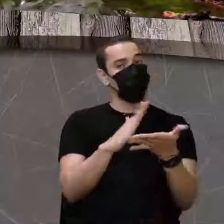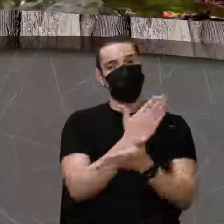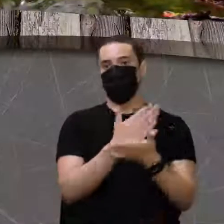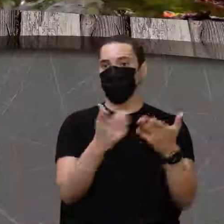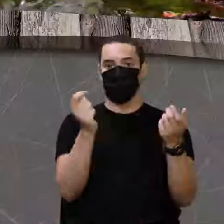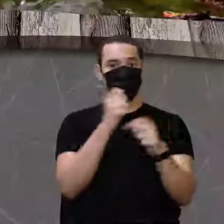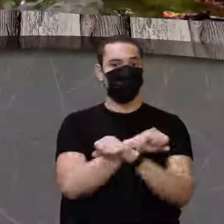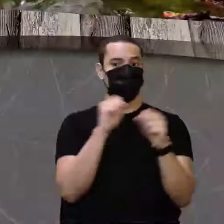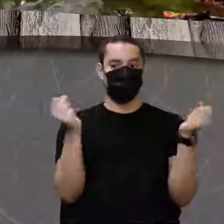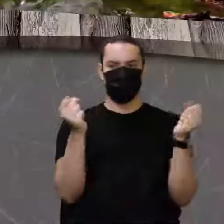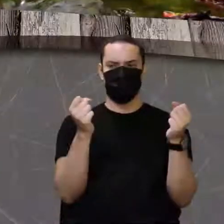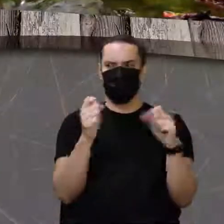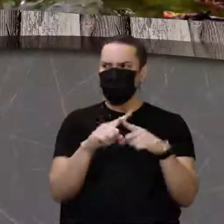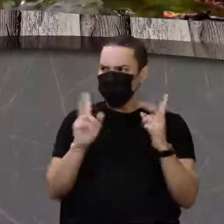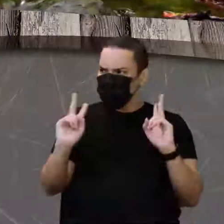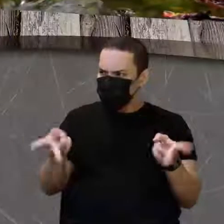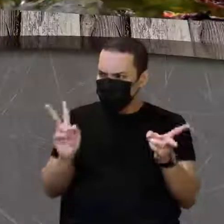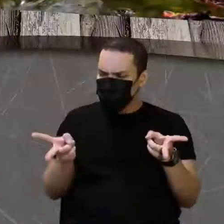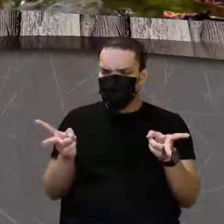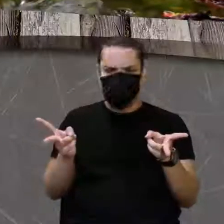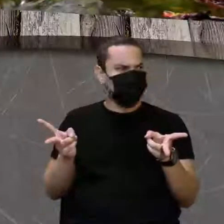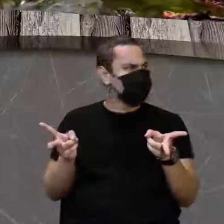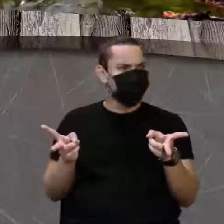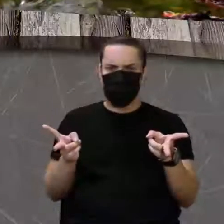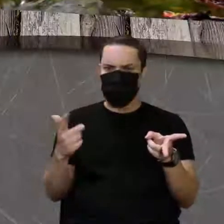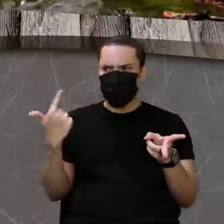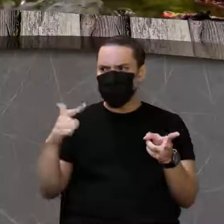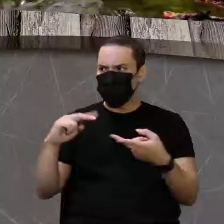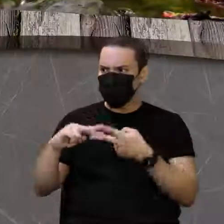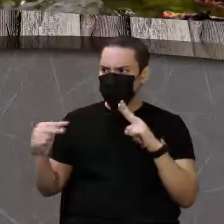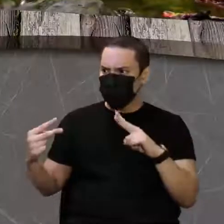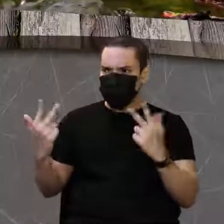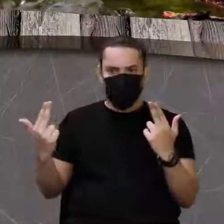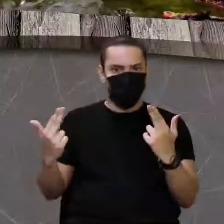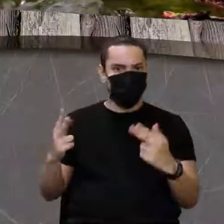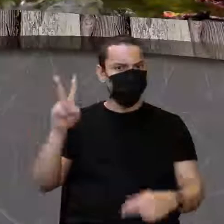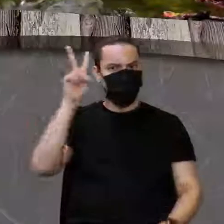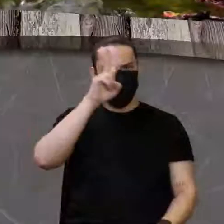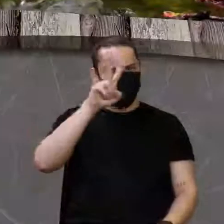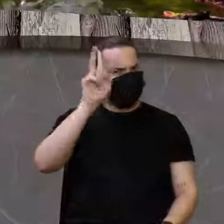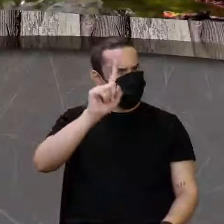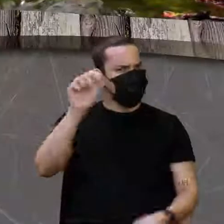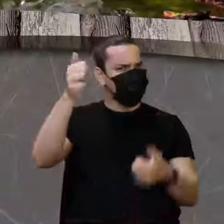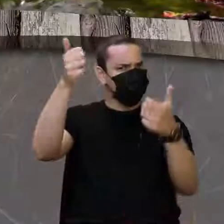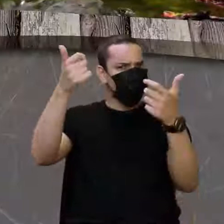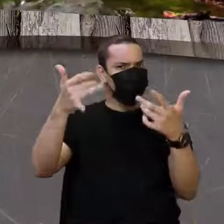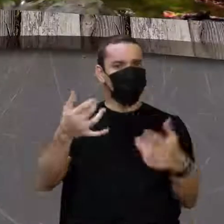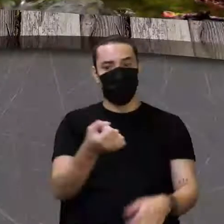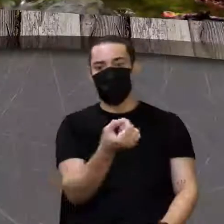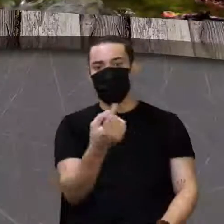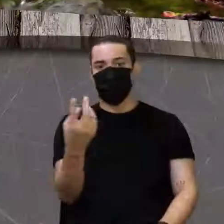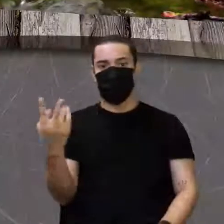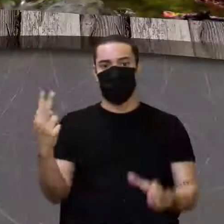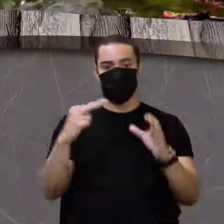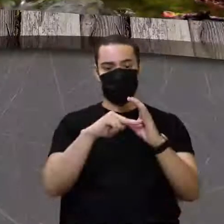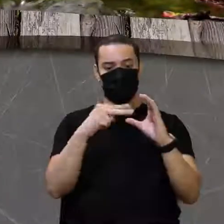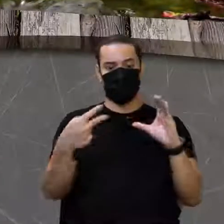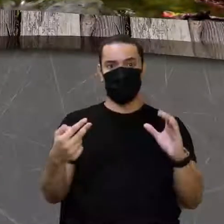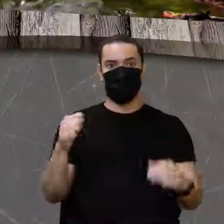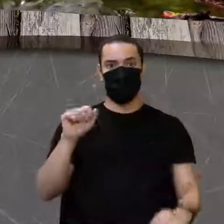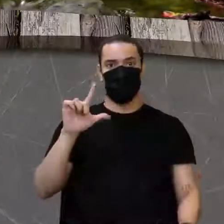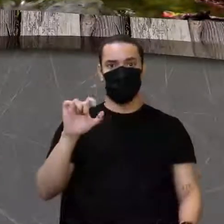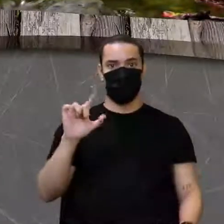assim, professora? Mas eles não são da mesma população, não teriam a mesma genética? Não. Lembra aquela quantidade de alelos que nós estudamos lá na